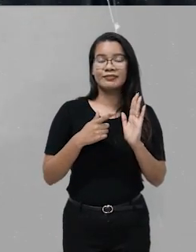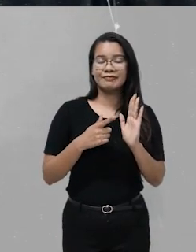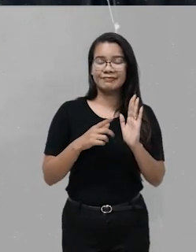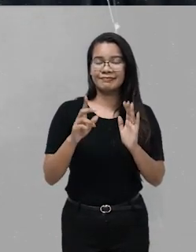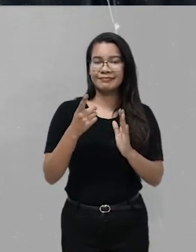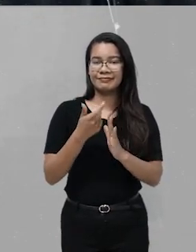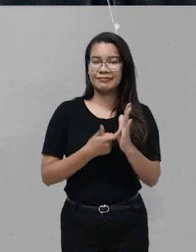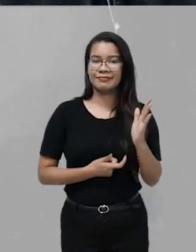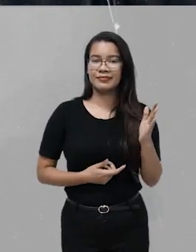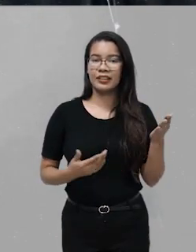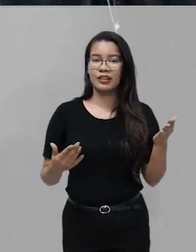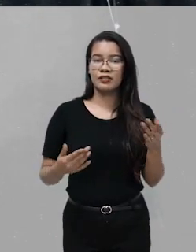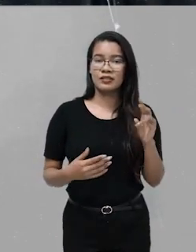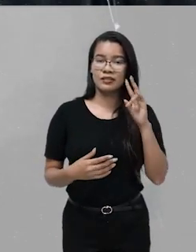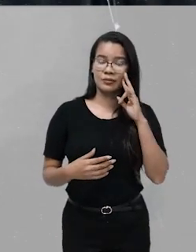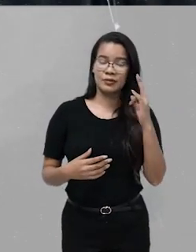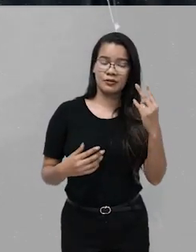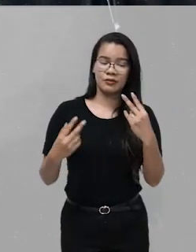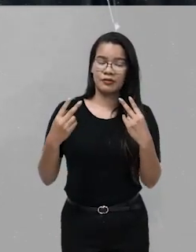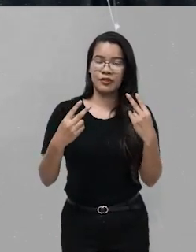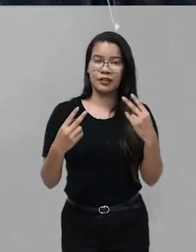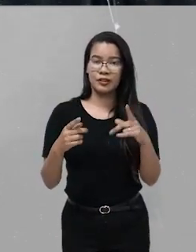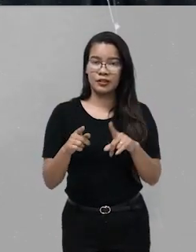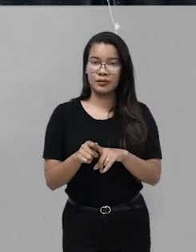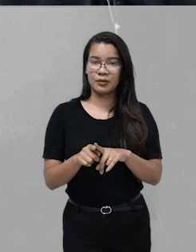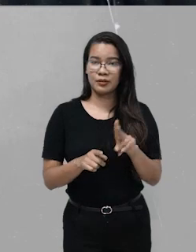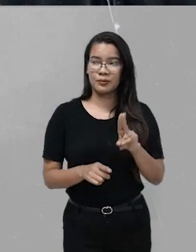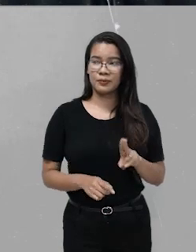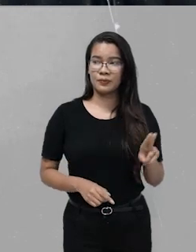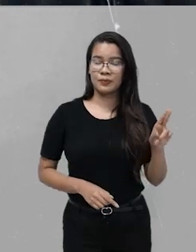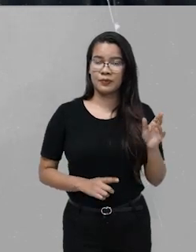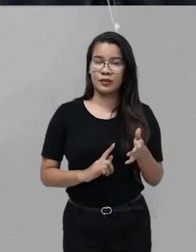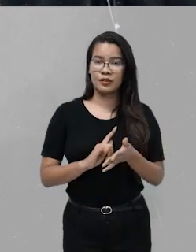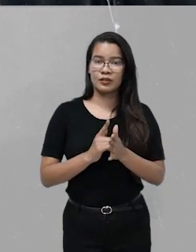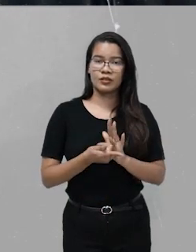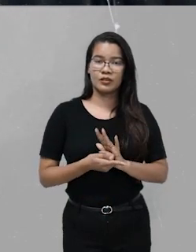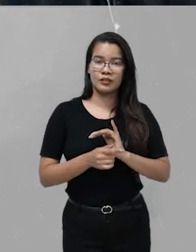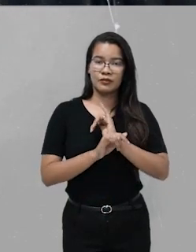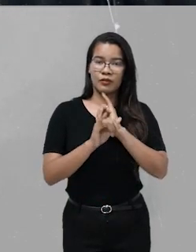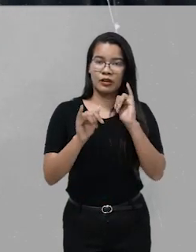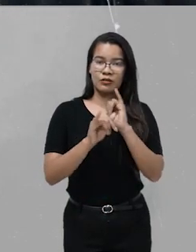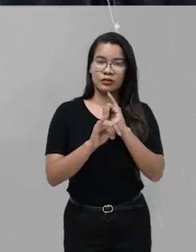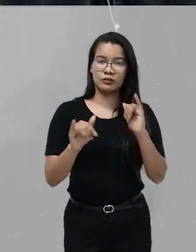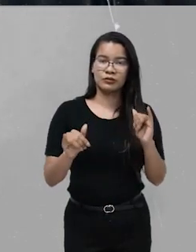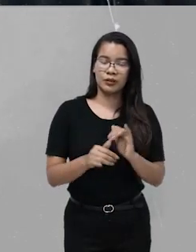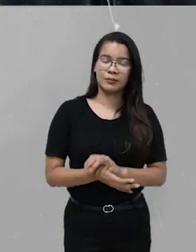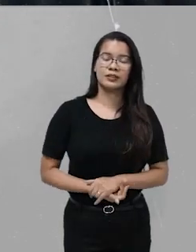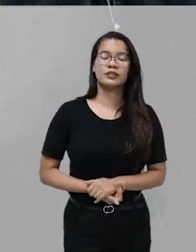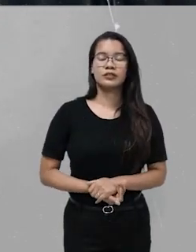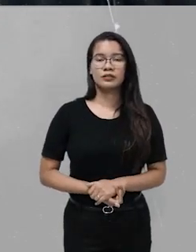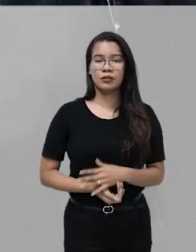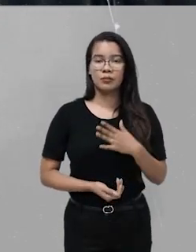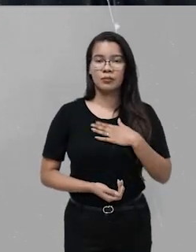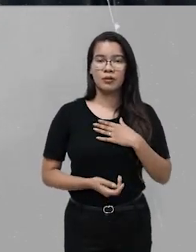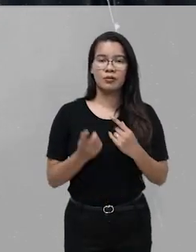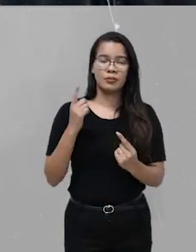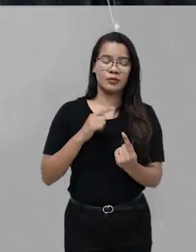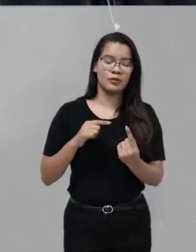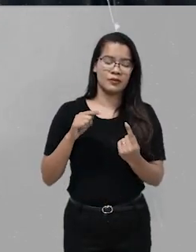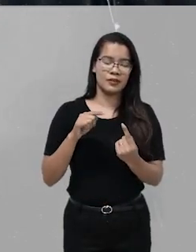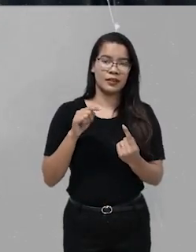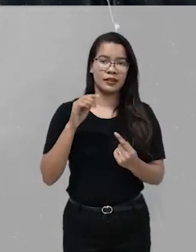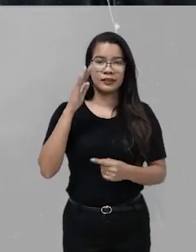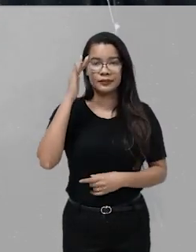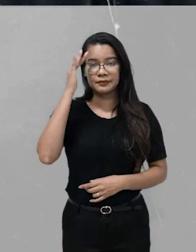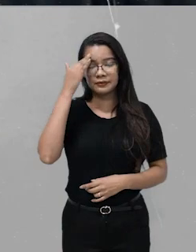você está me vendo e eu também estou usando um gênero, como eu já falei, né? Um gênero informativo. O meu objetivo é que você